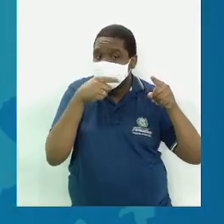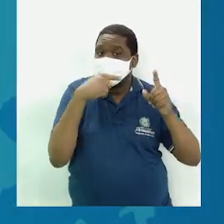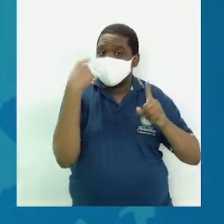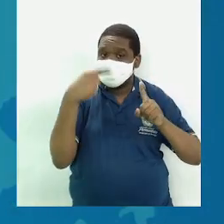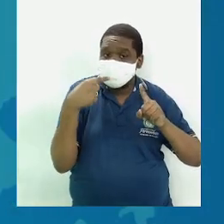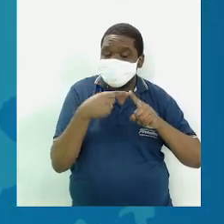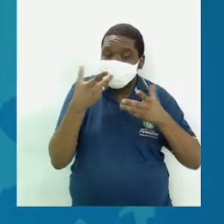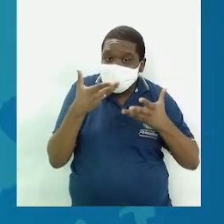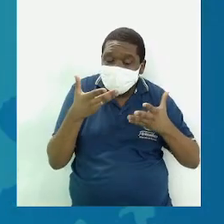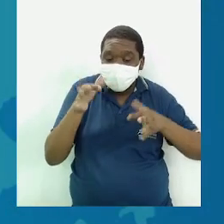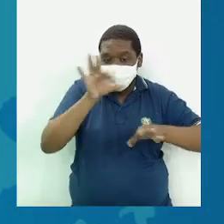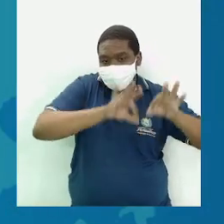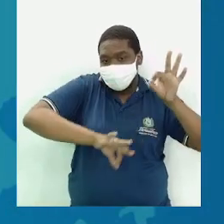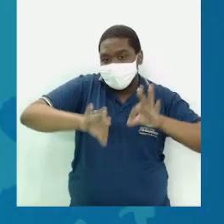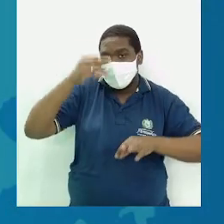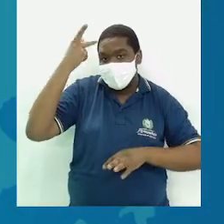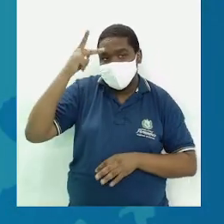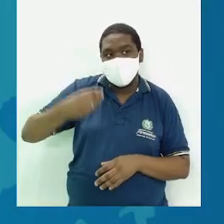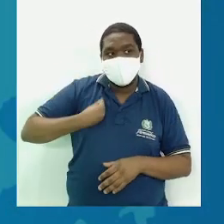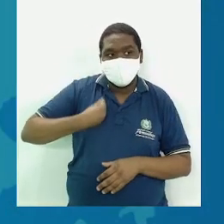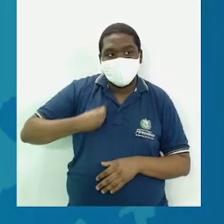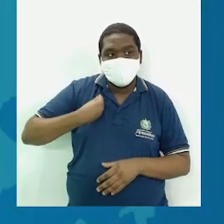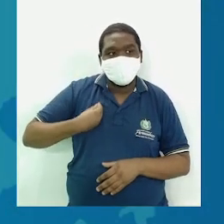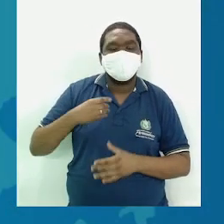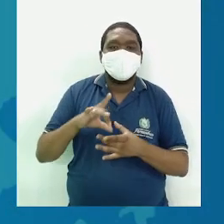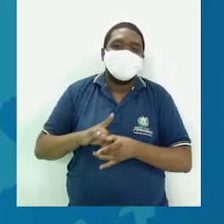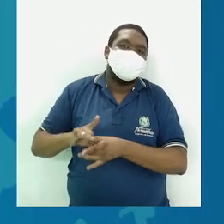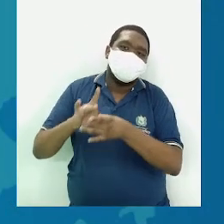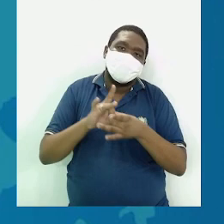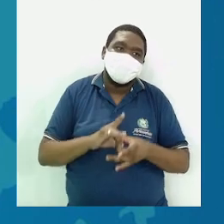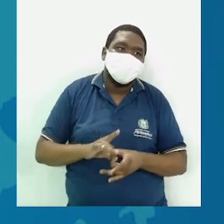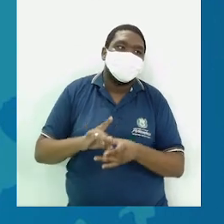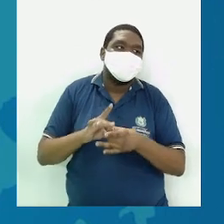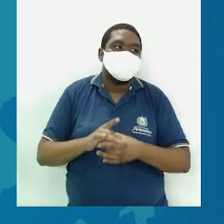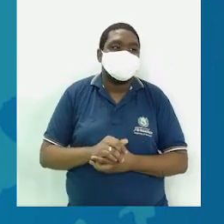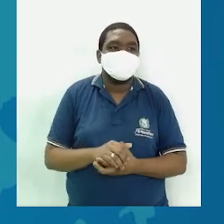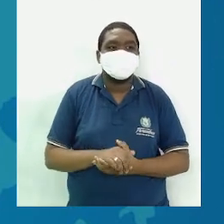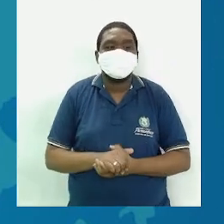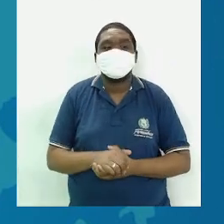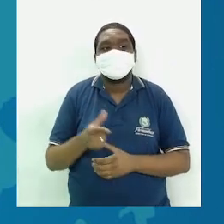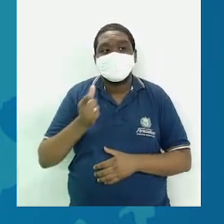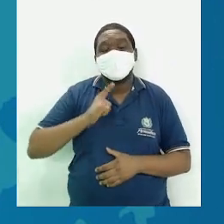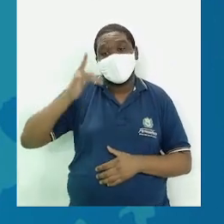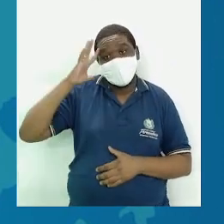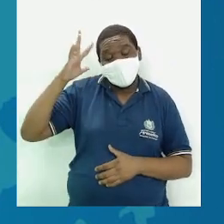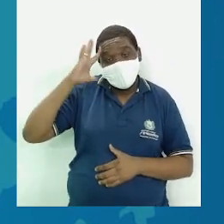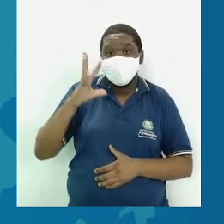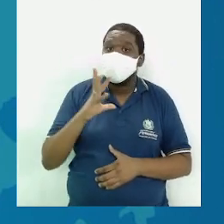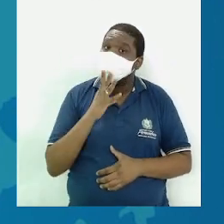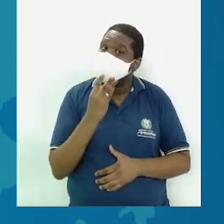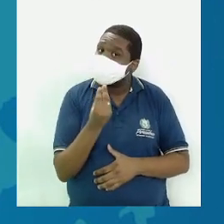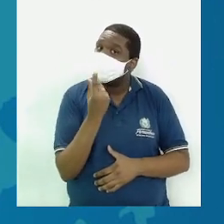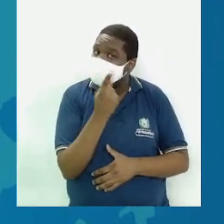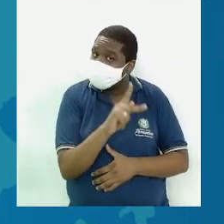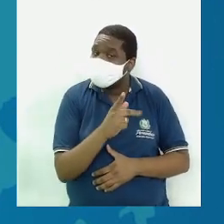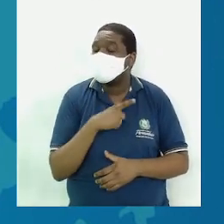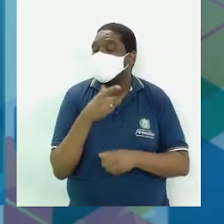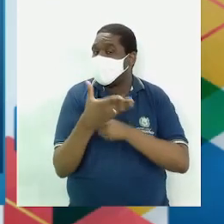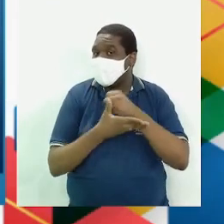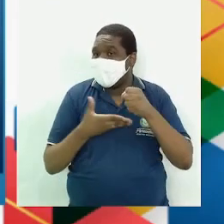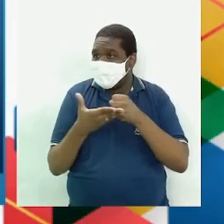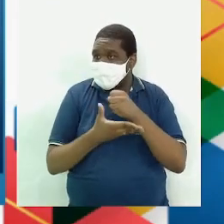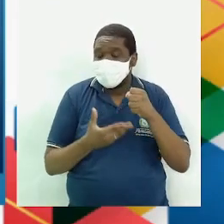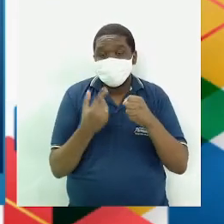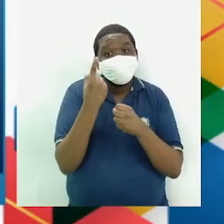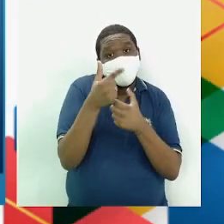o equilíbrio para viver em harmonia. E a teoria do conhecimento de Aristóteles estava baseada em